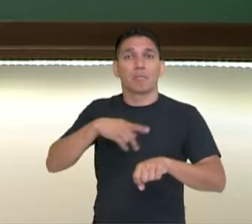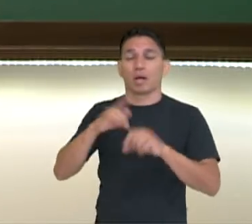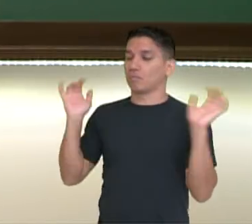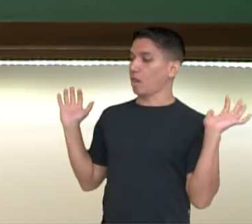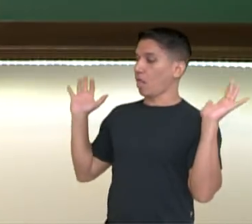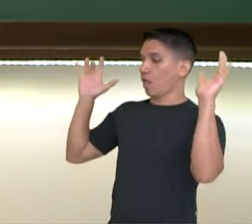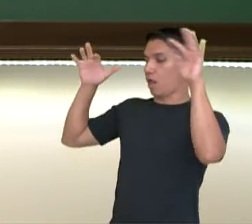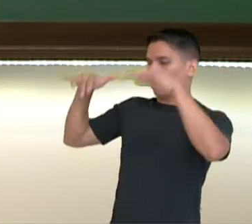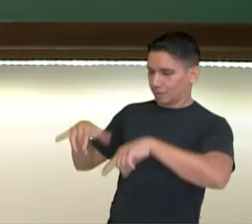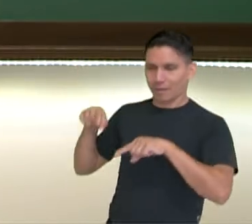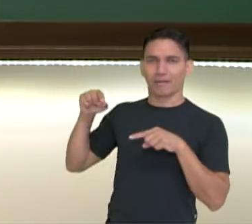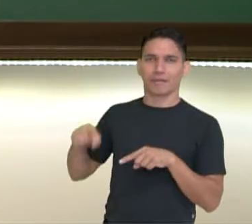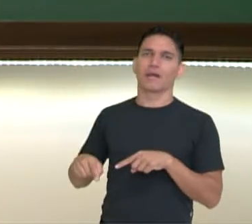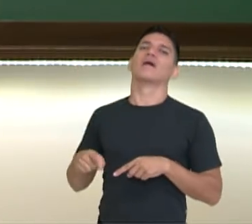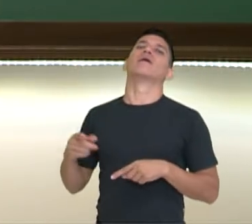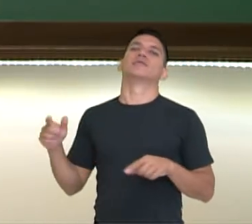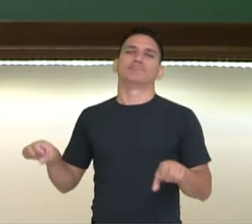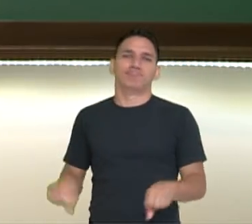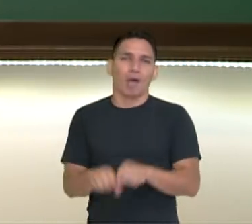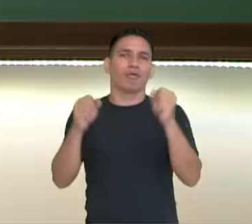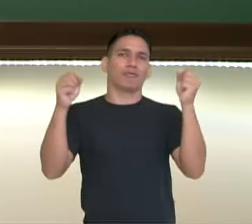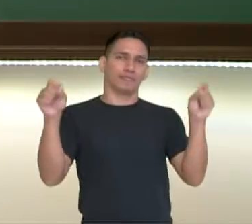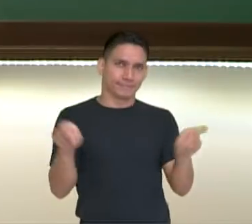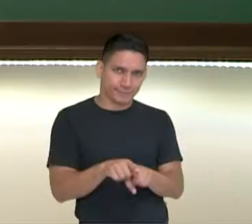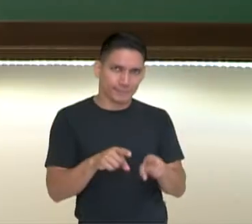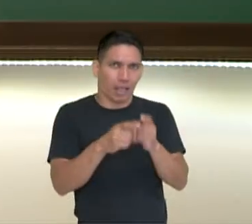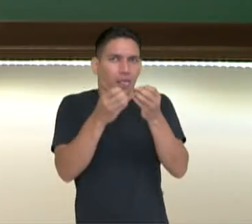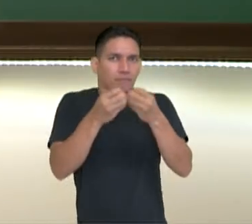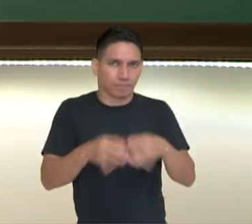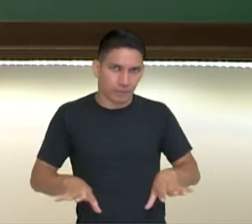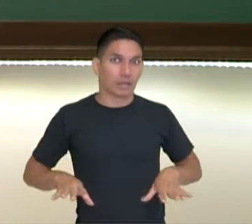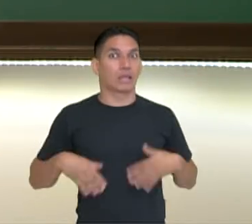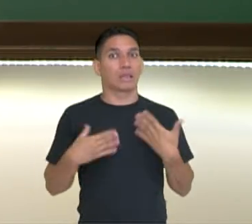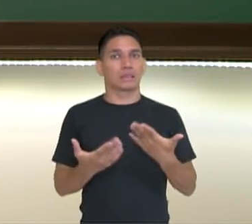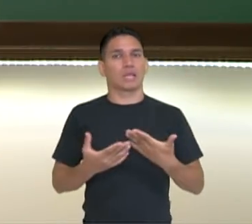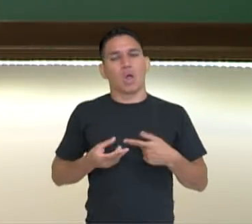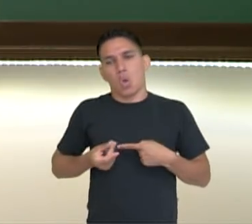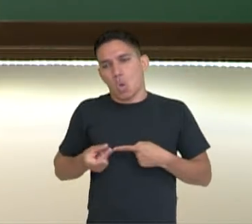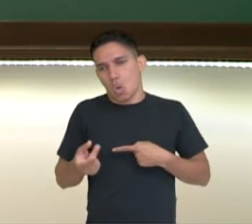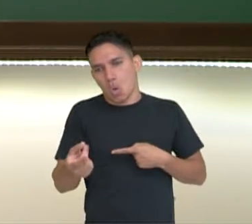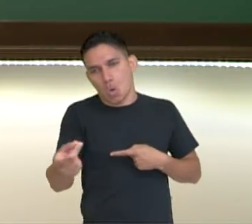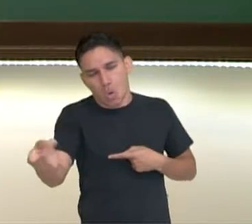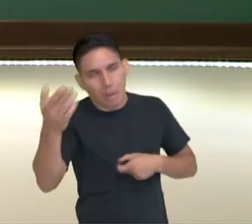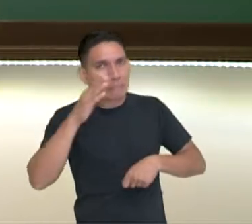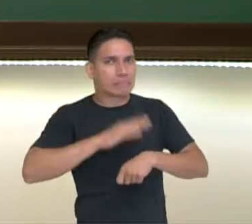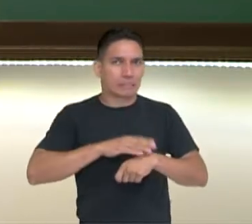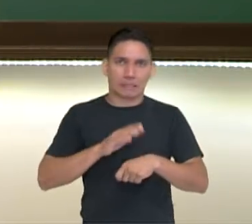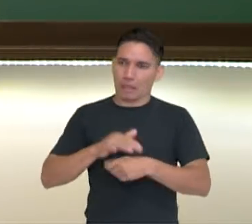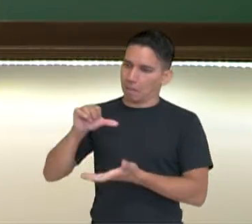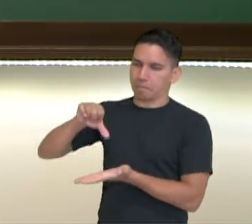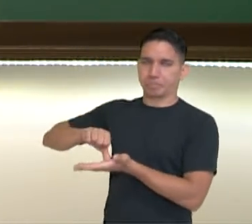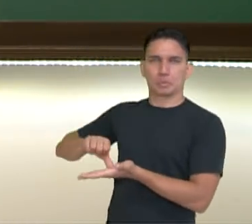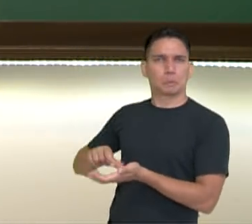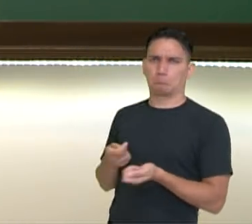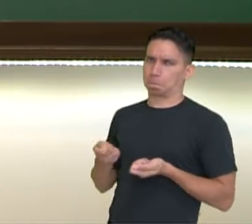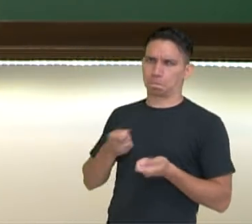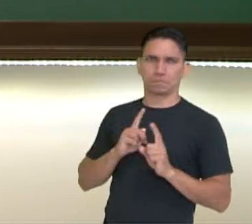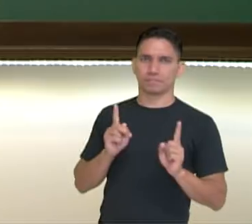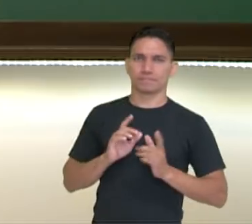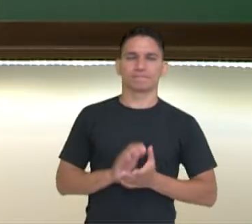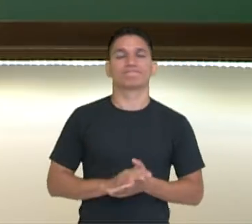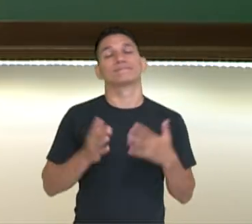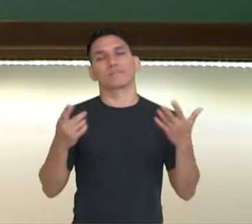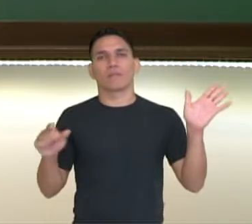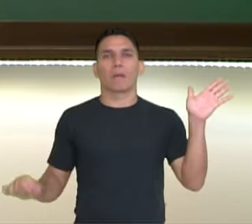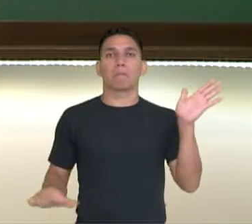os acádios também acabaram se fragmentando. O poder não ficou muito tempo centralizado por eles. Então, vamos